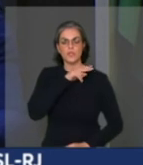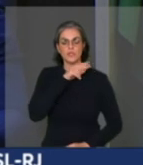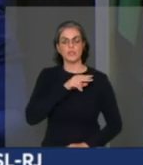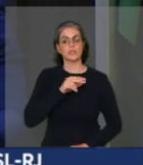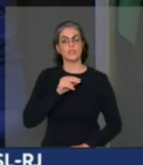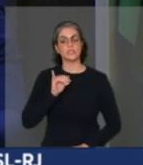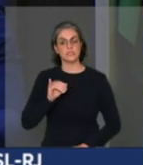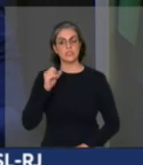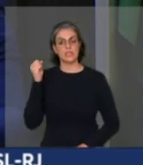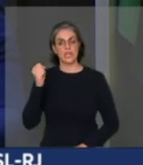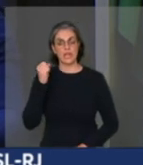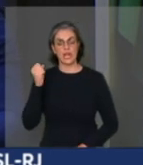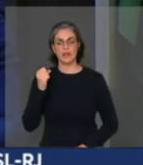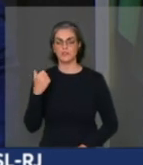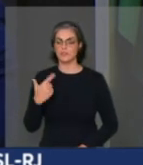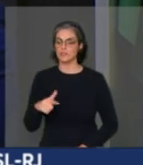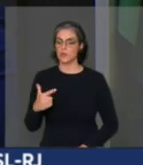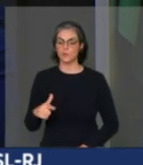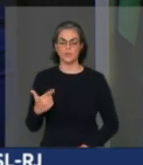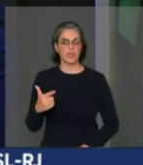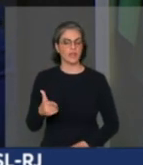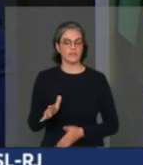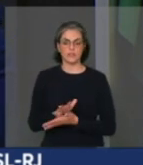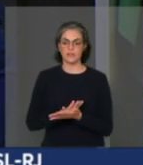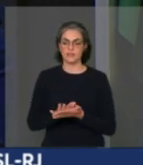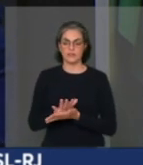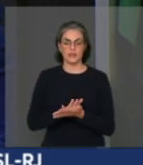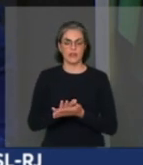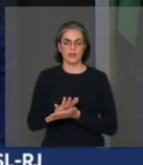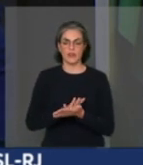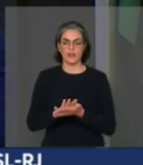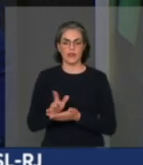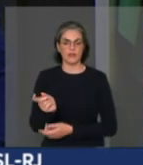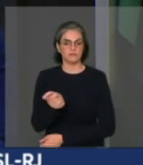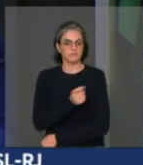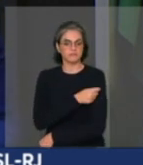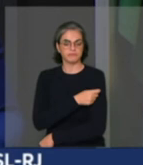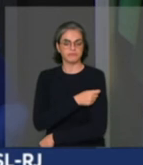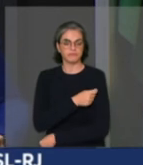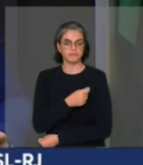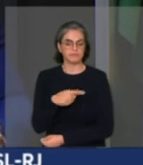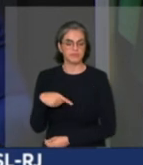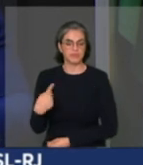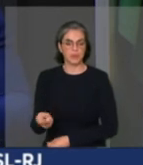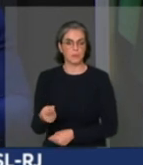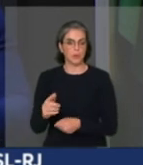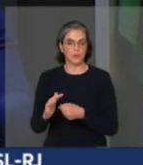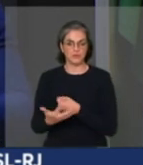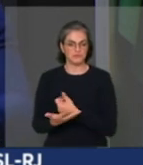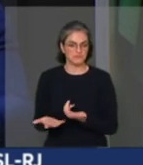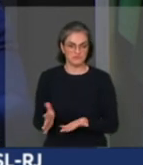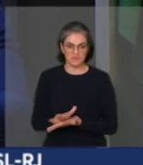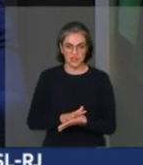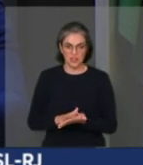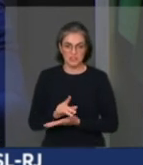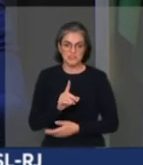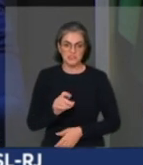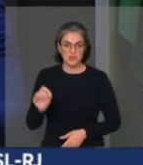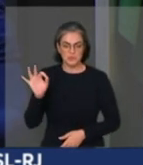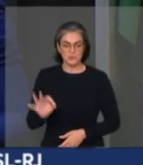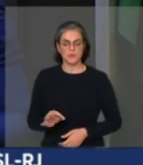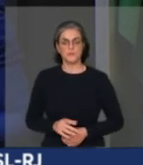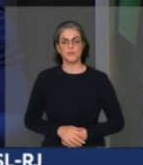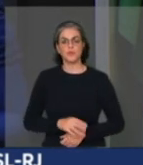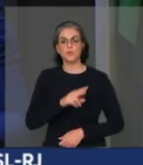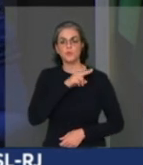casos graves não houve registro no grupo que tomou a vacina eficácia de 100 porcento Butantã não